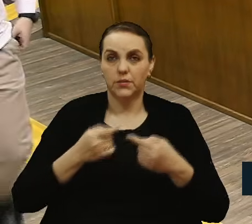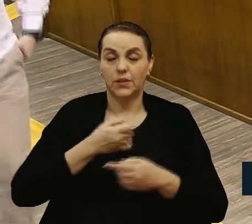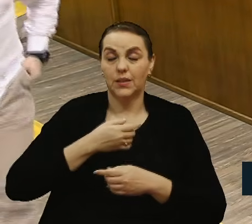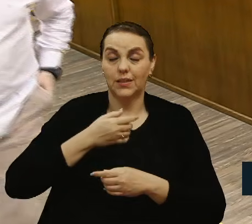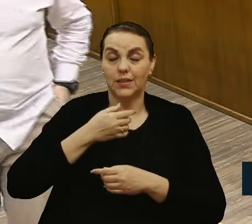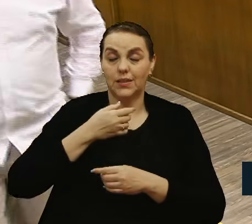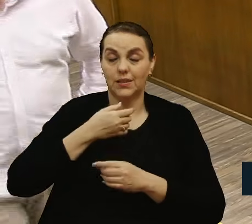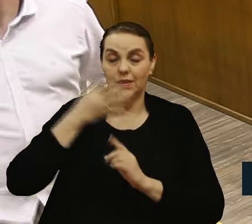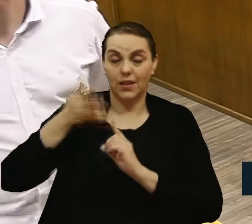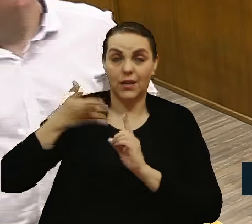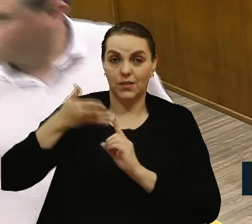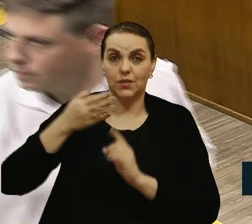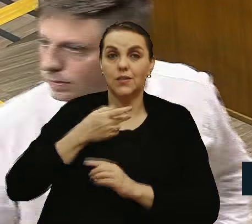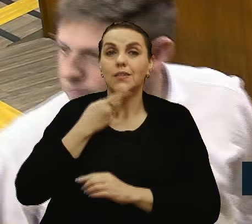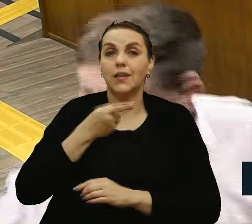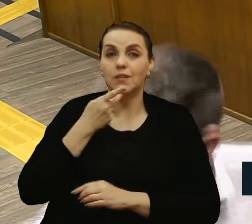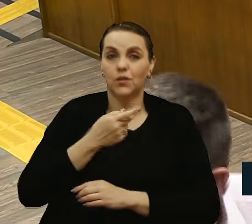Voto.